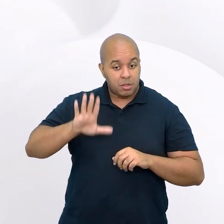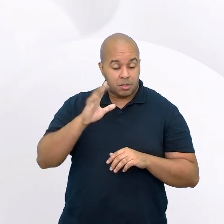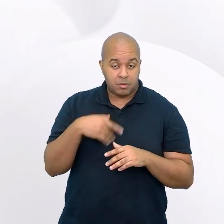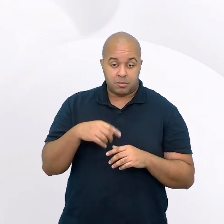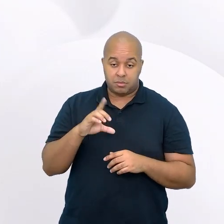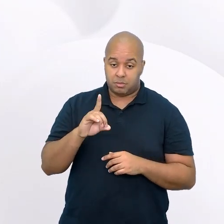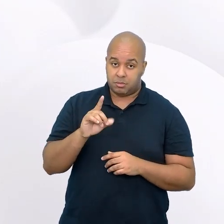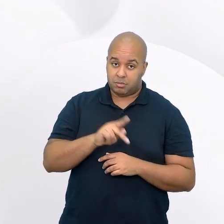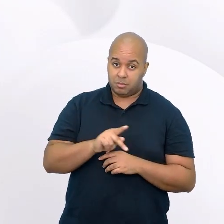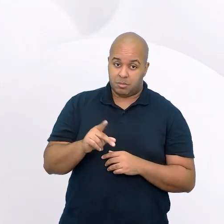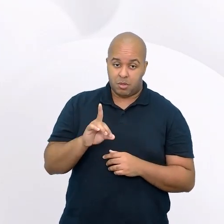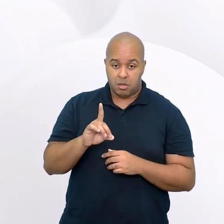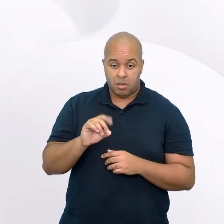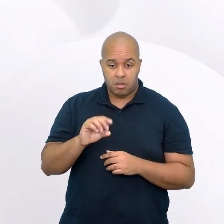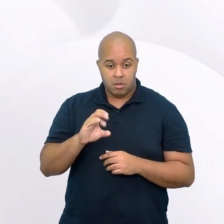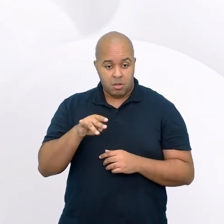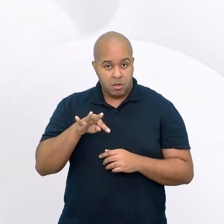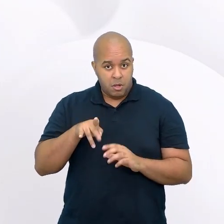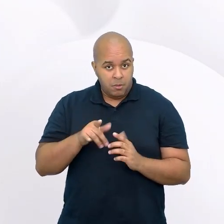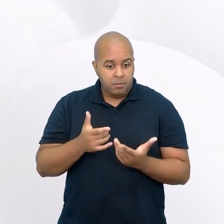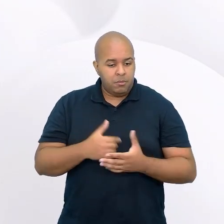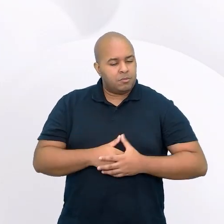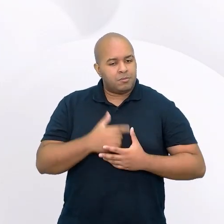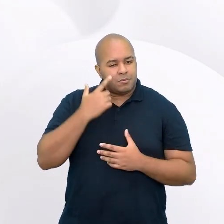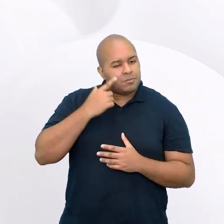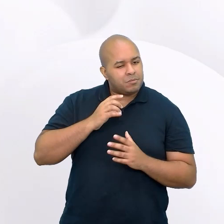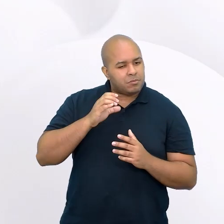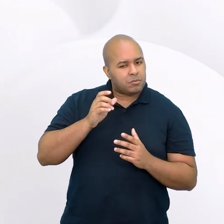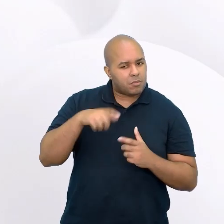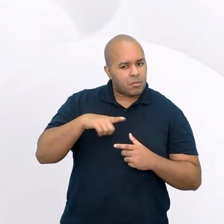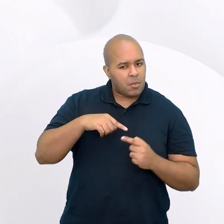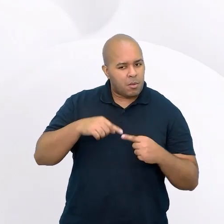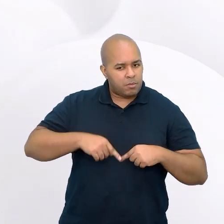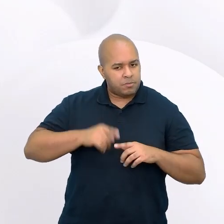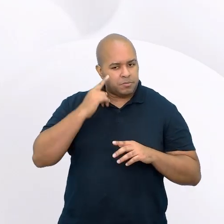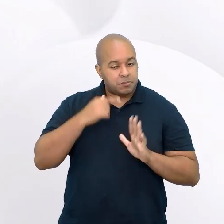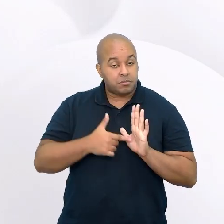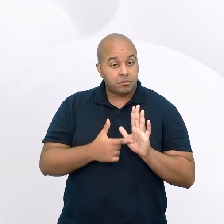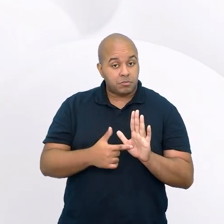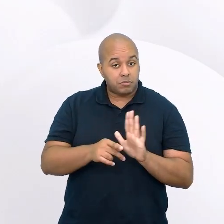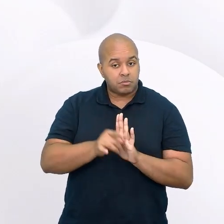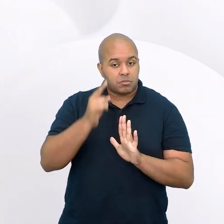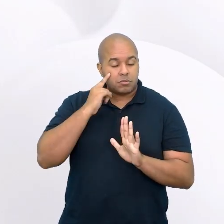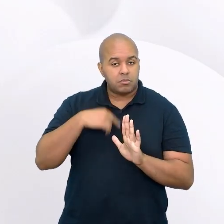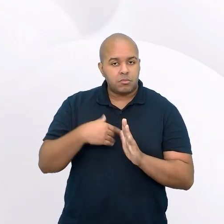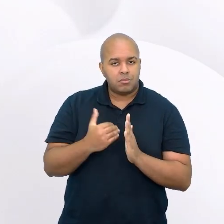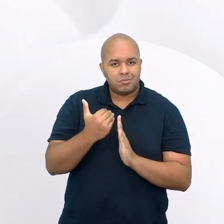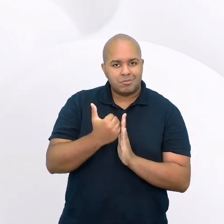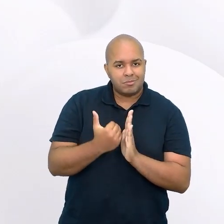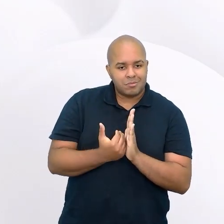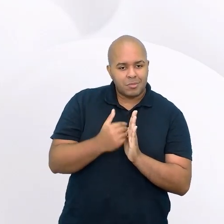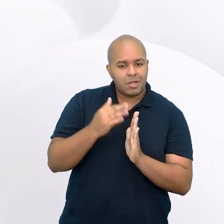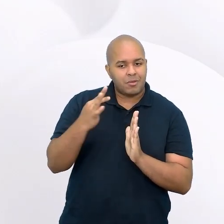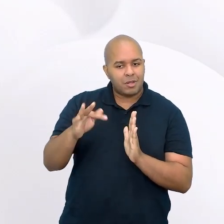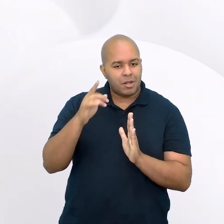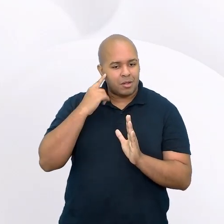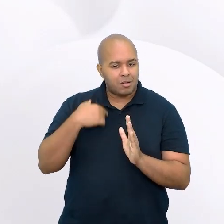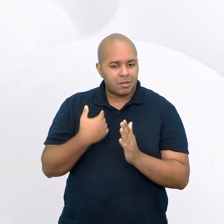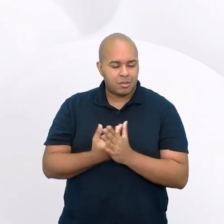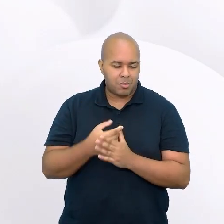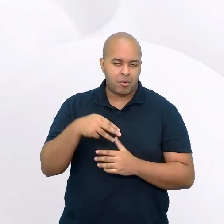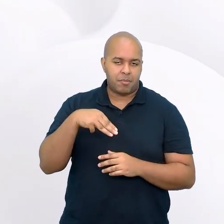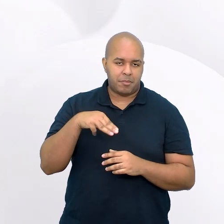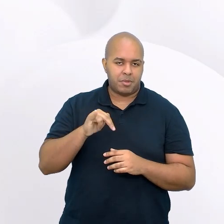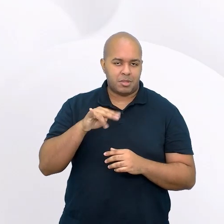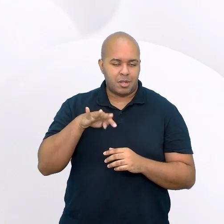docente é uma competência que vem ali apresentada no documento Federal na no documento do Ministério da